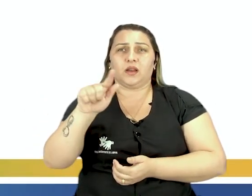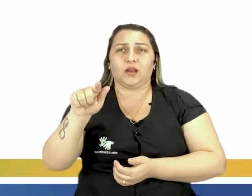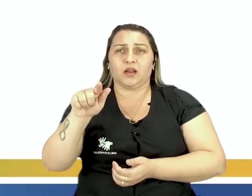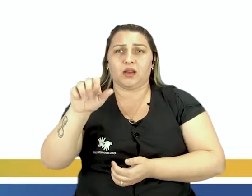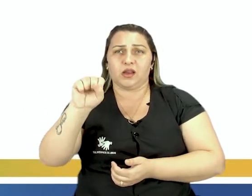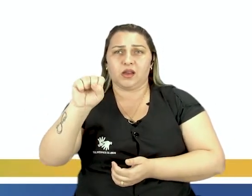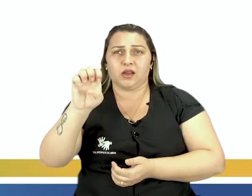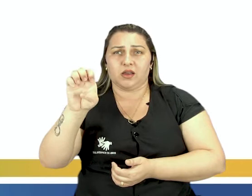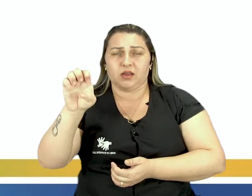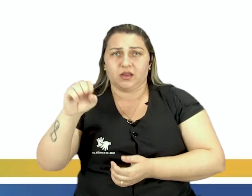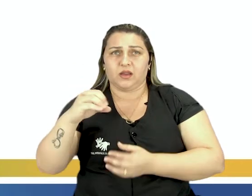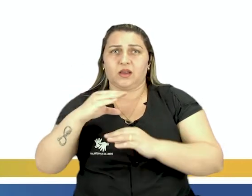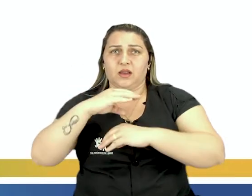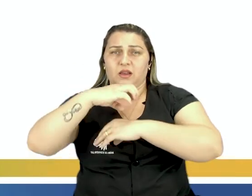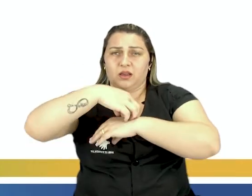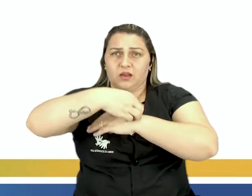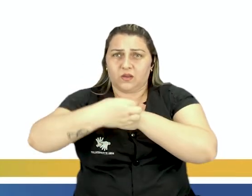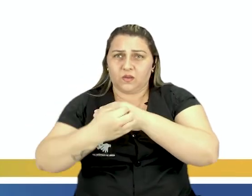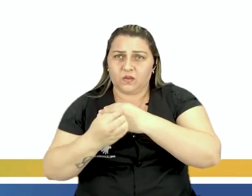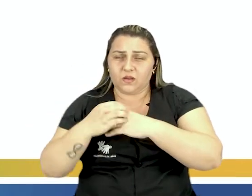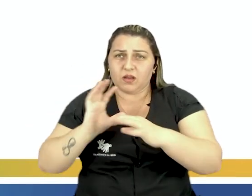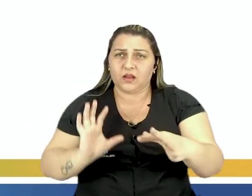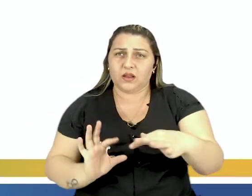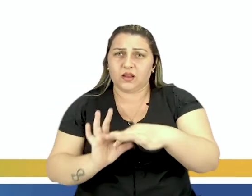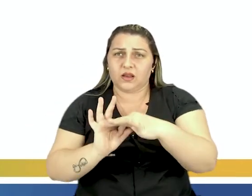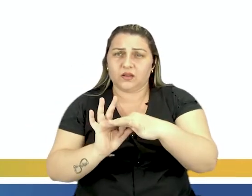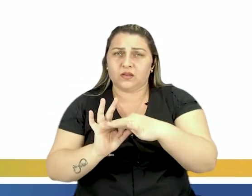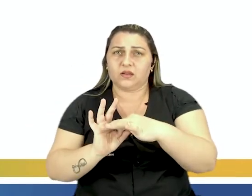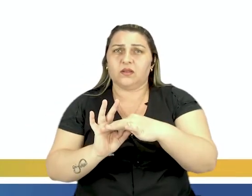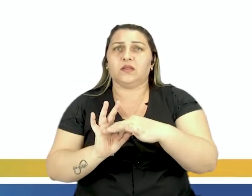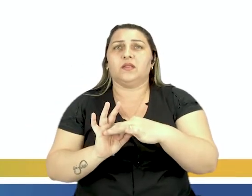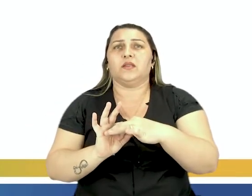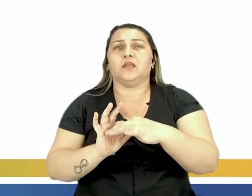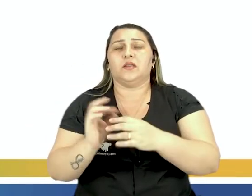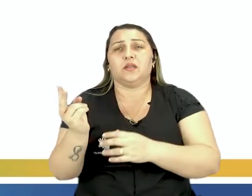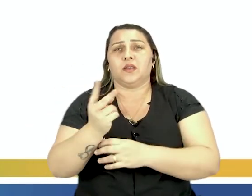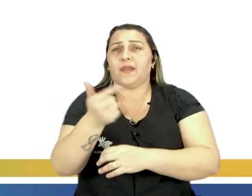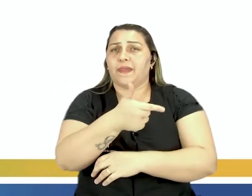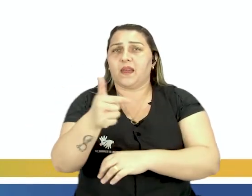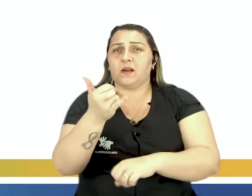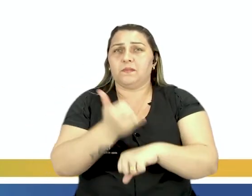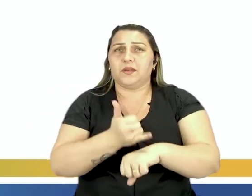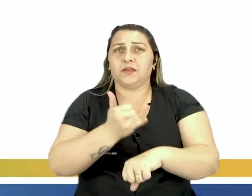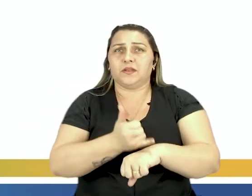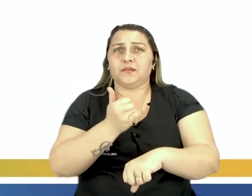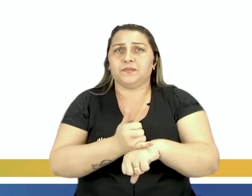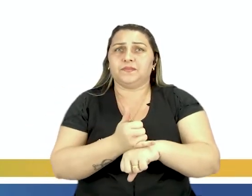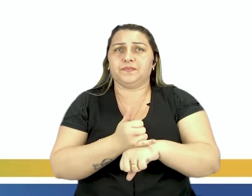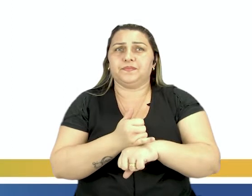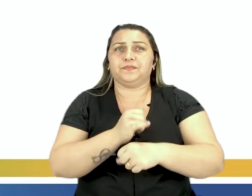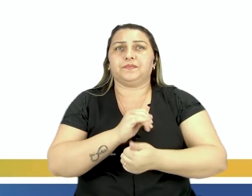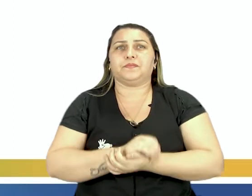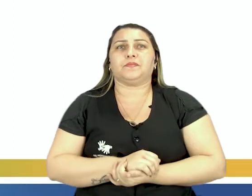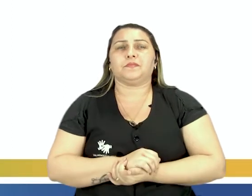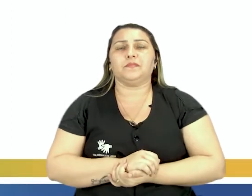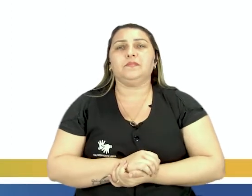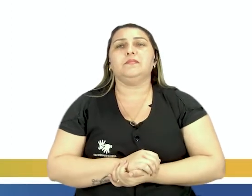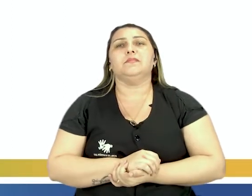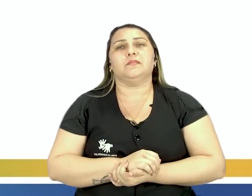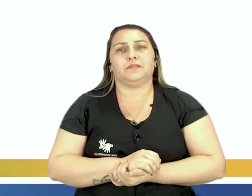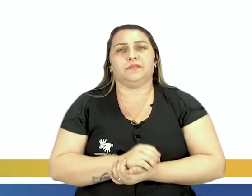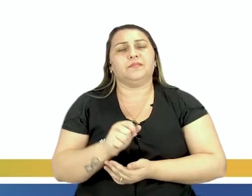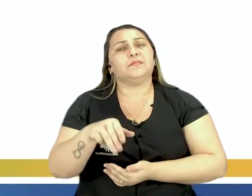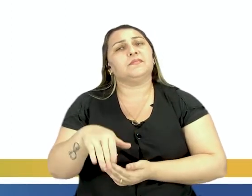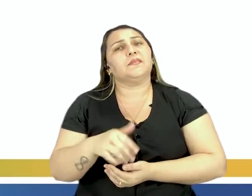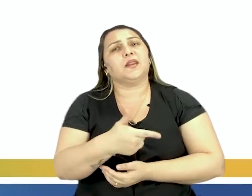moleculares, lembrando que molecular está relacionado ao tipo de ligação química entre esses elementos químicos, e são formados por não metais. Então,